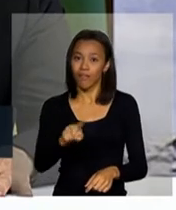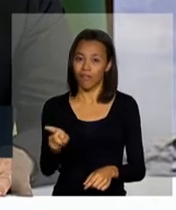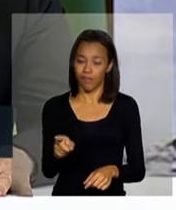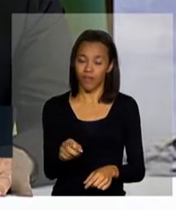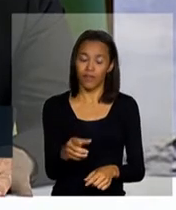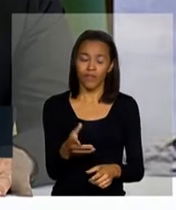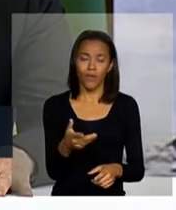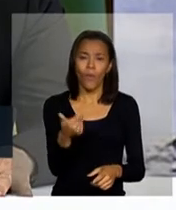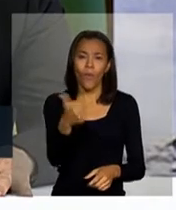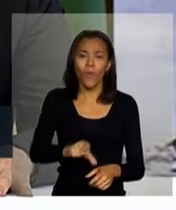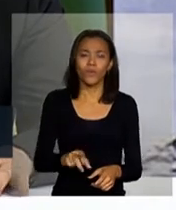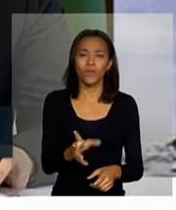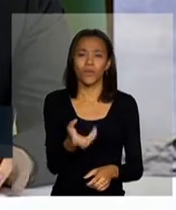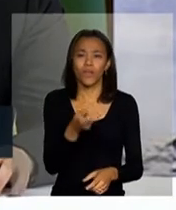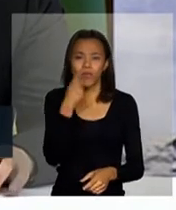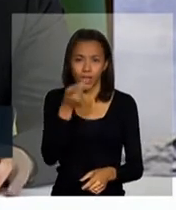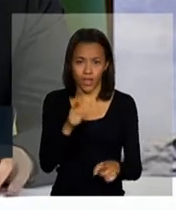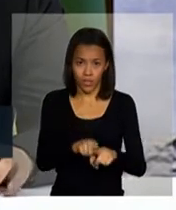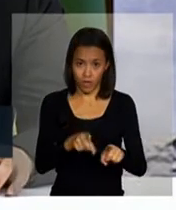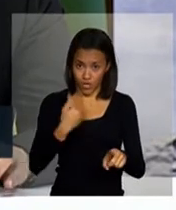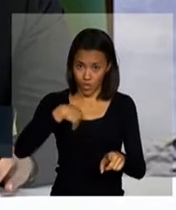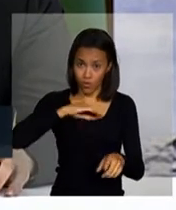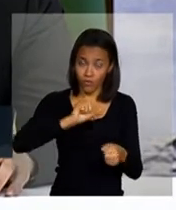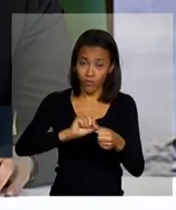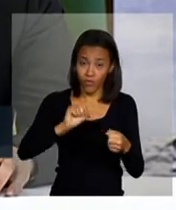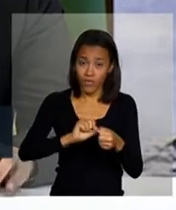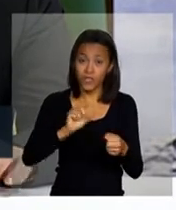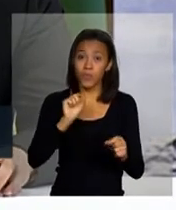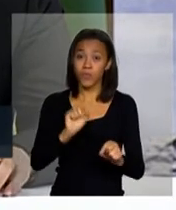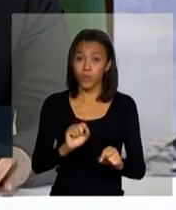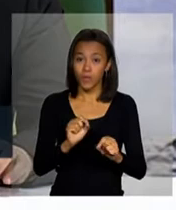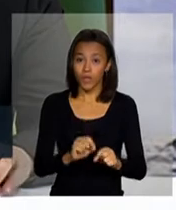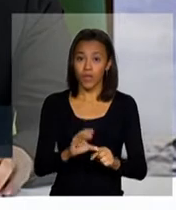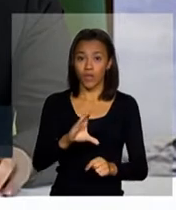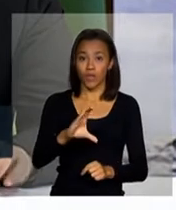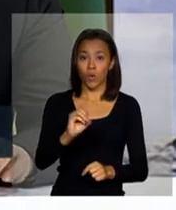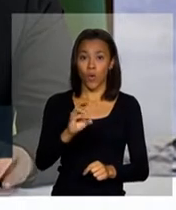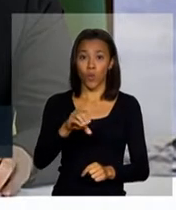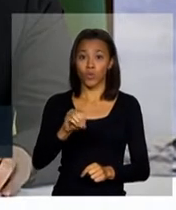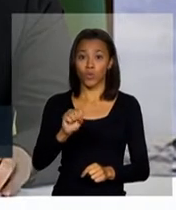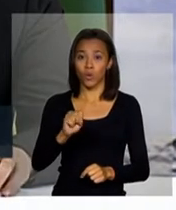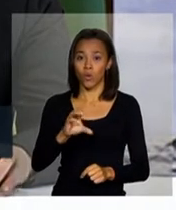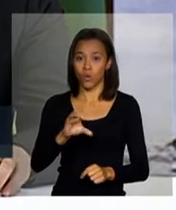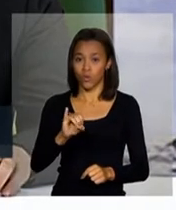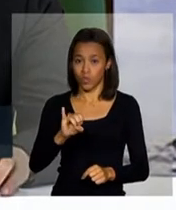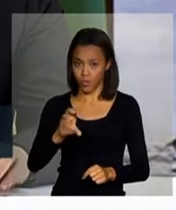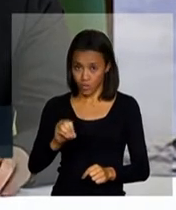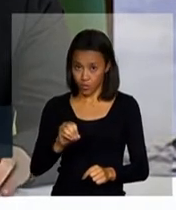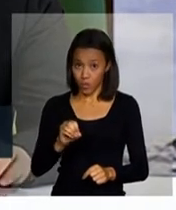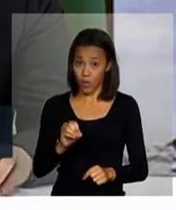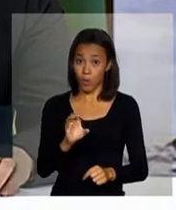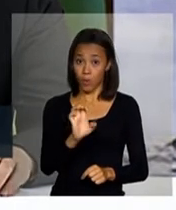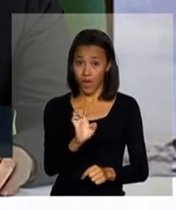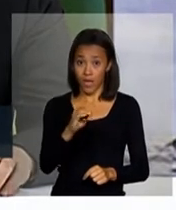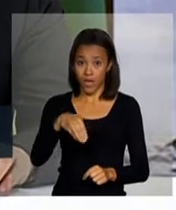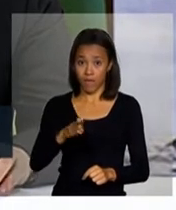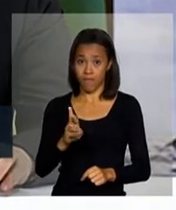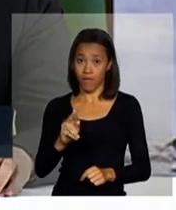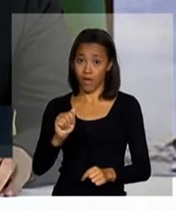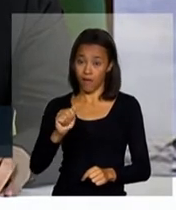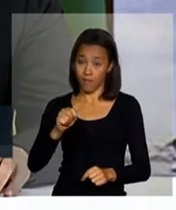Quero citar também que nós estamos fazendo um consórcio com a Embrapa Pesca e Aquicultura